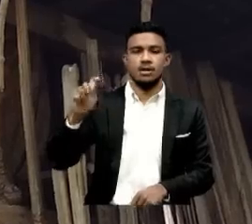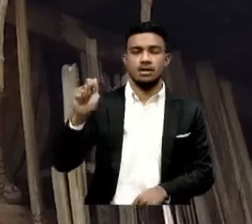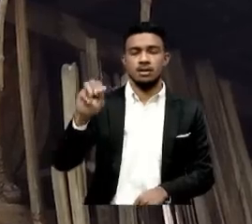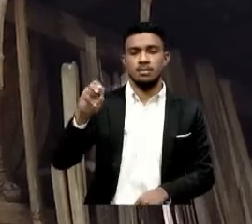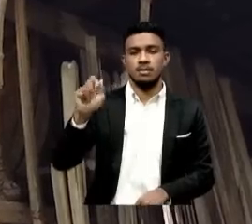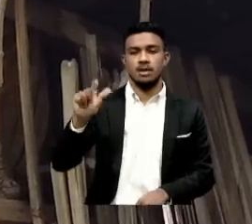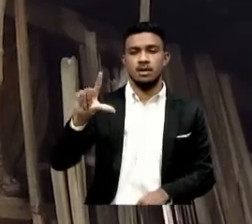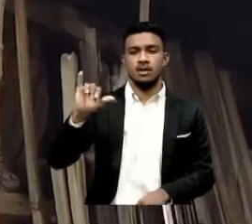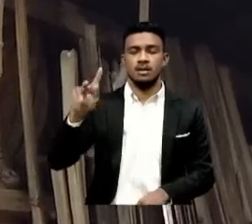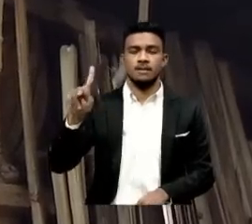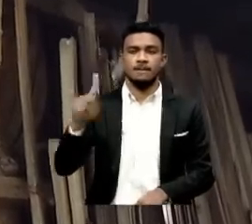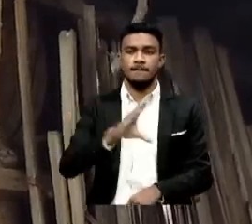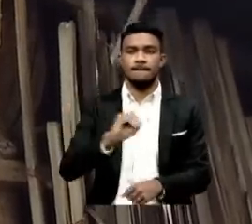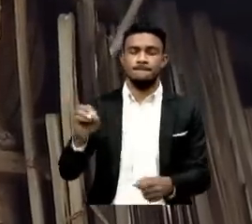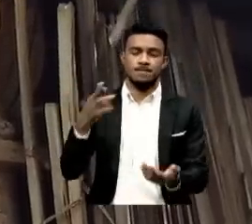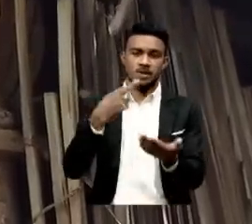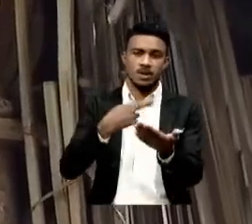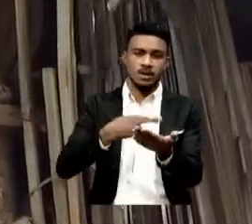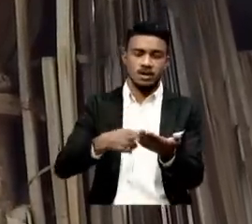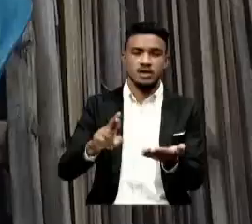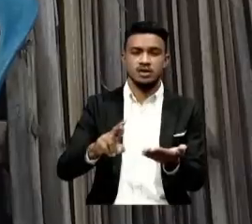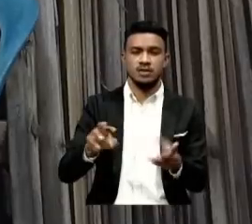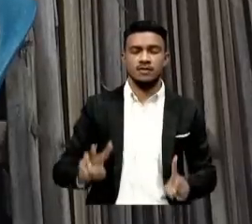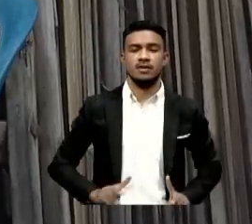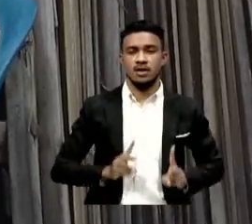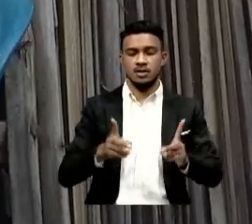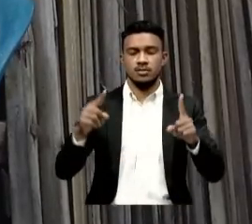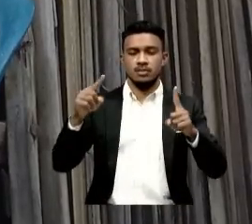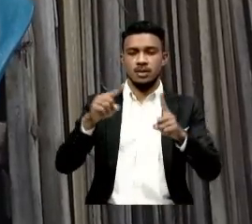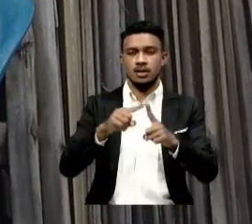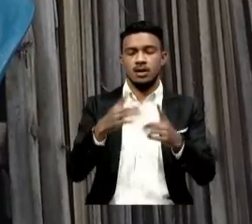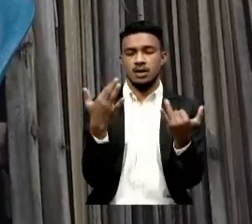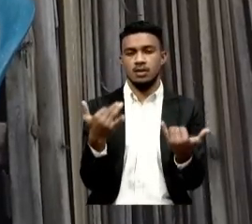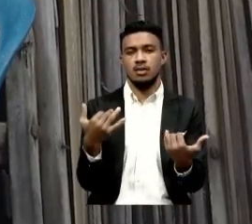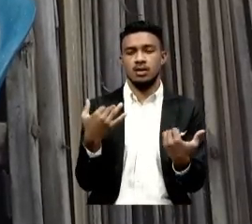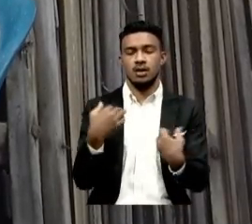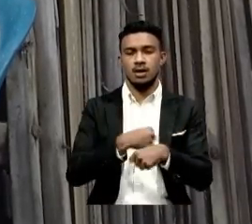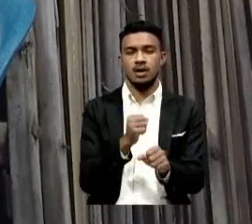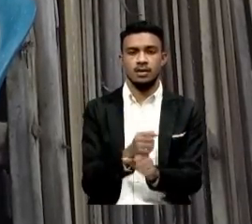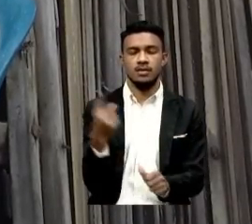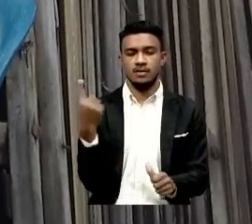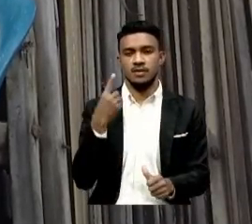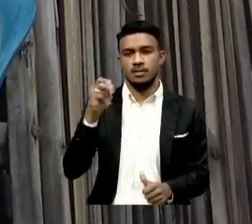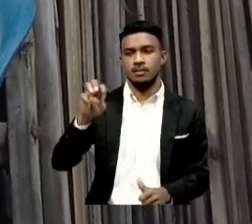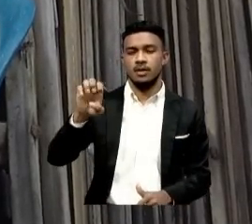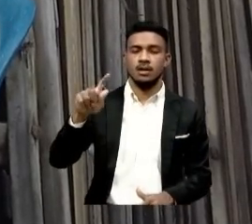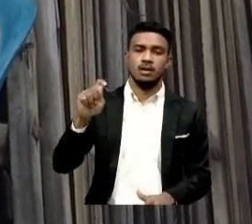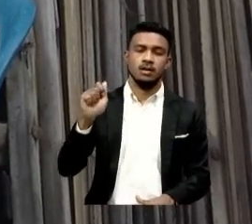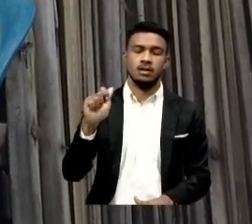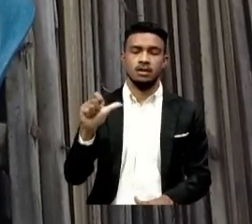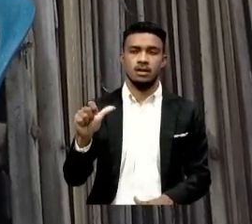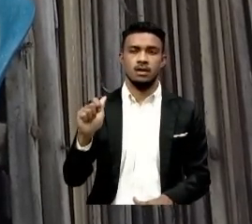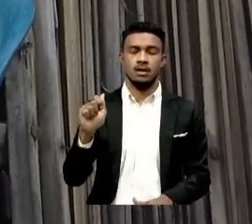processo verificação dados ba veterano sira da daune lao ho normal Metamalik Masuso, ba